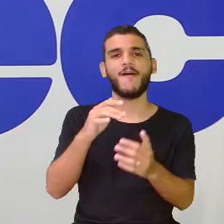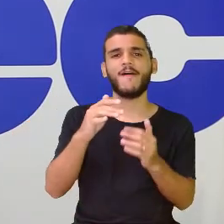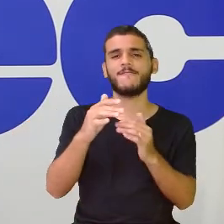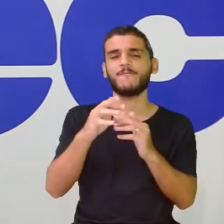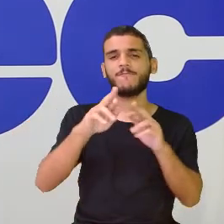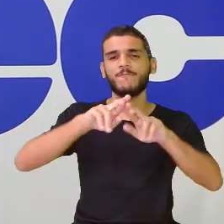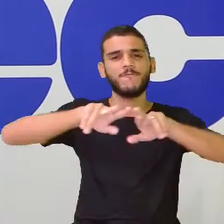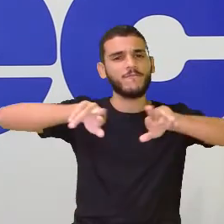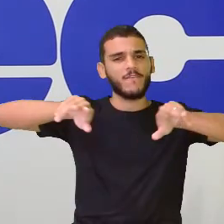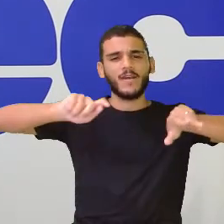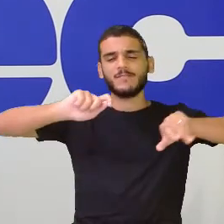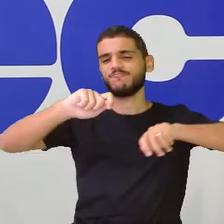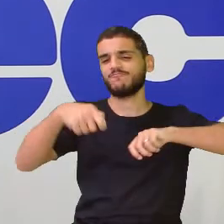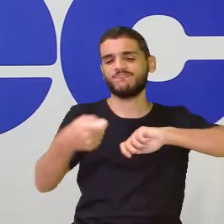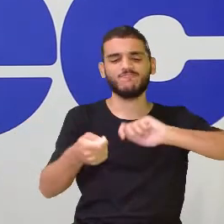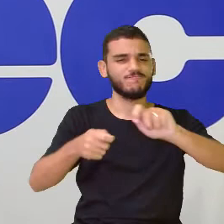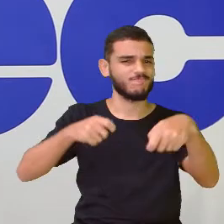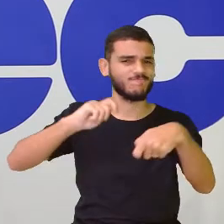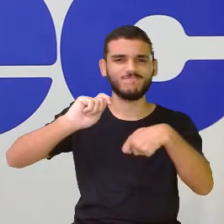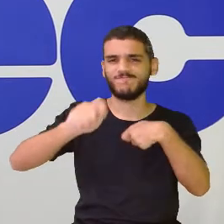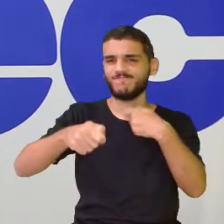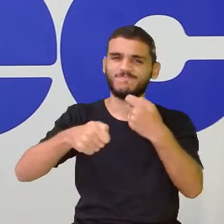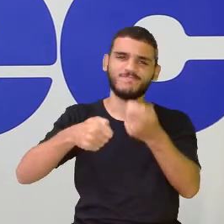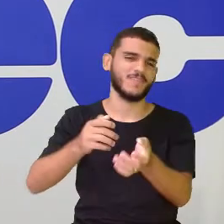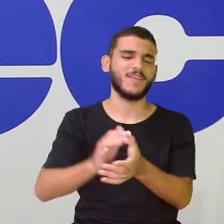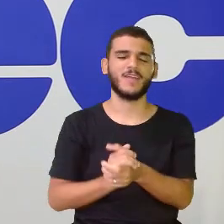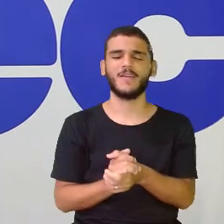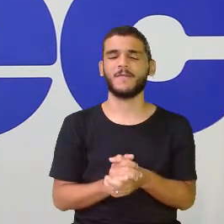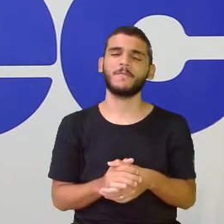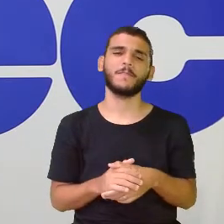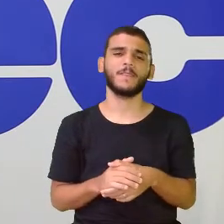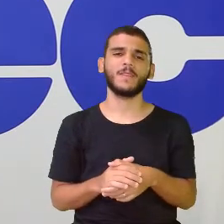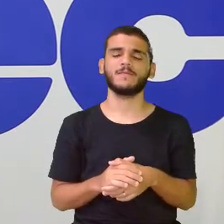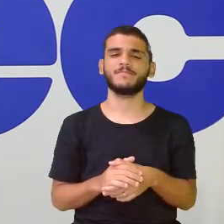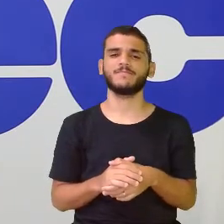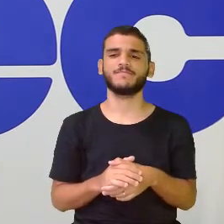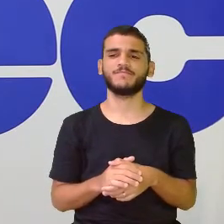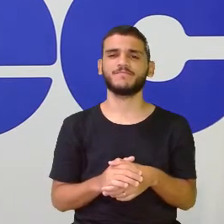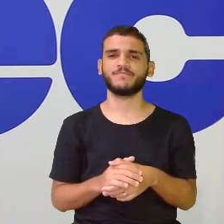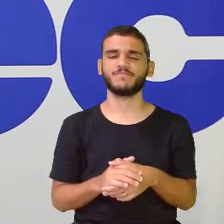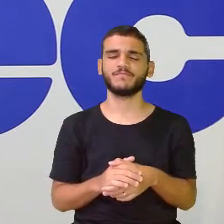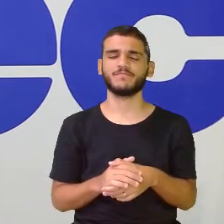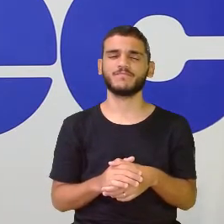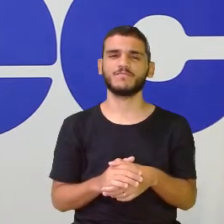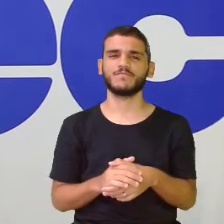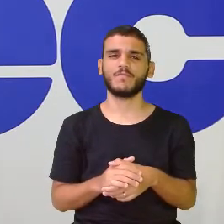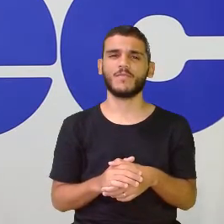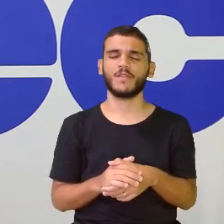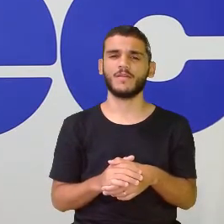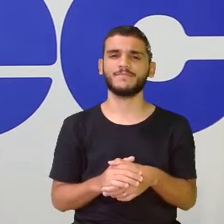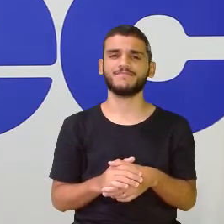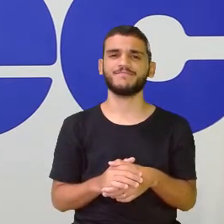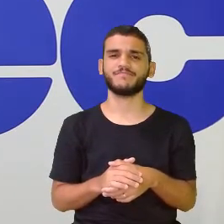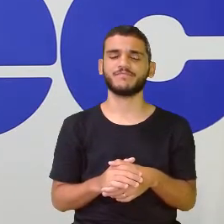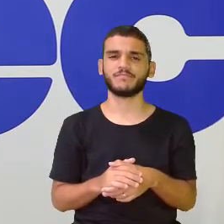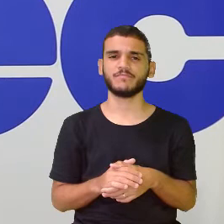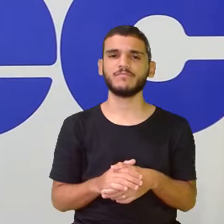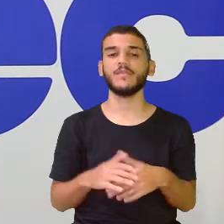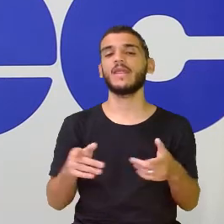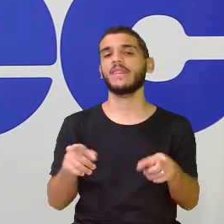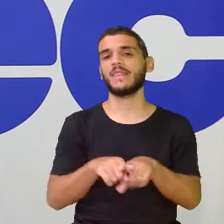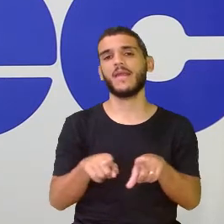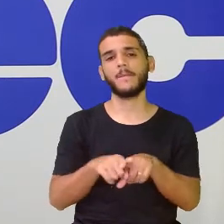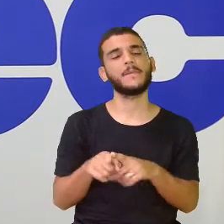chegou com guerreiro, a Yasmin com amor. A Yasmin também disse outra, que não é nem palavra, é frase, né? Eu te amo,